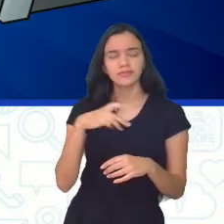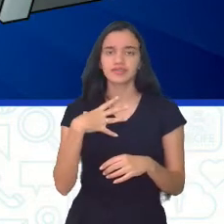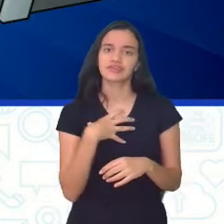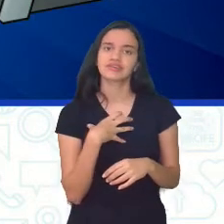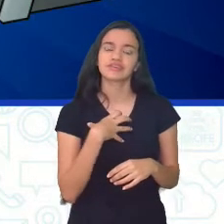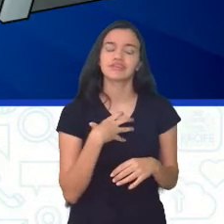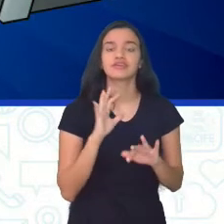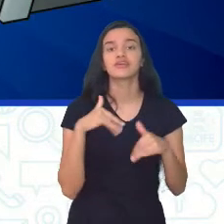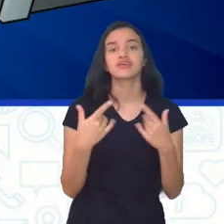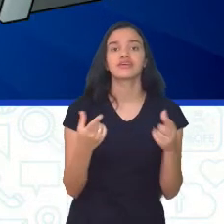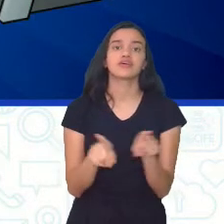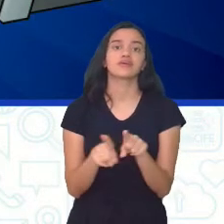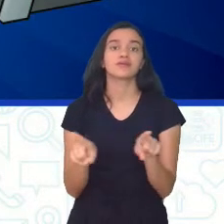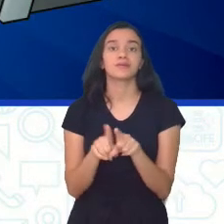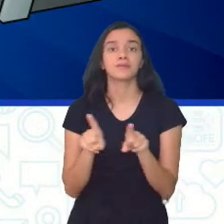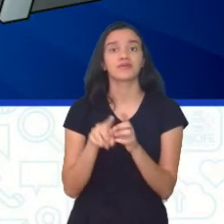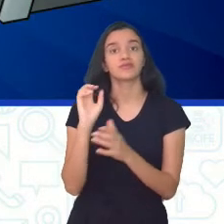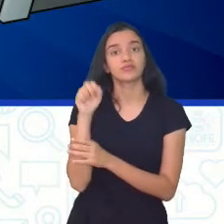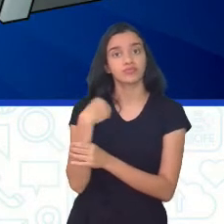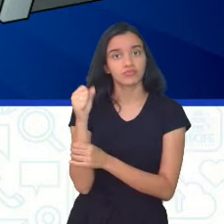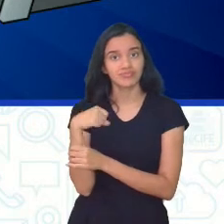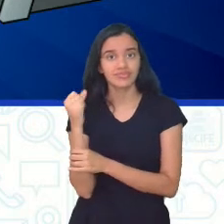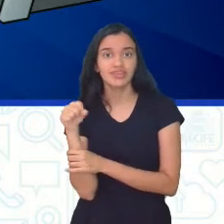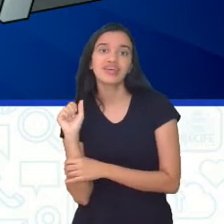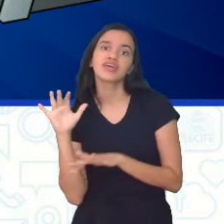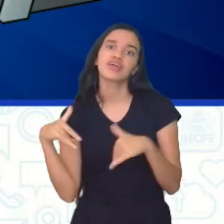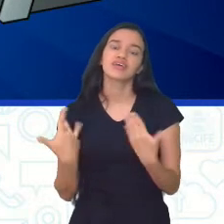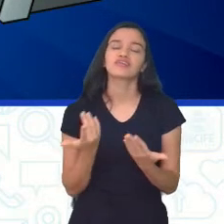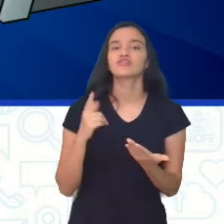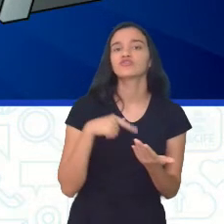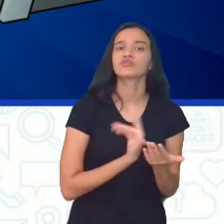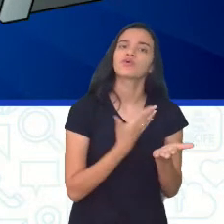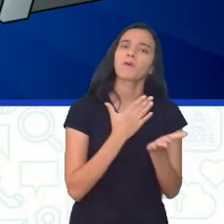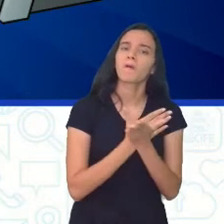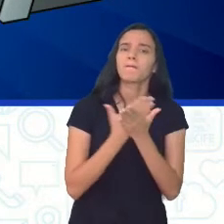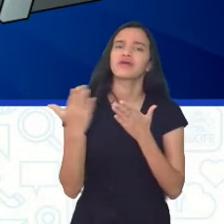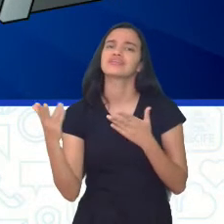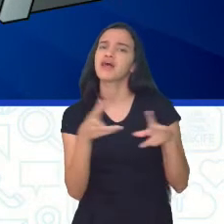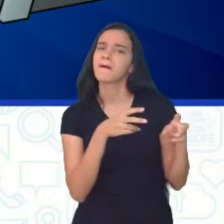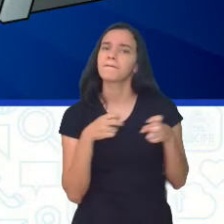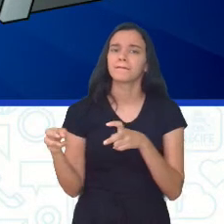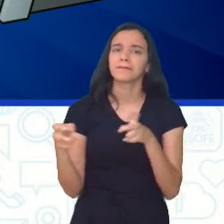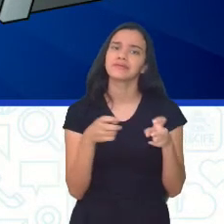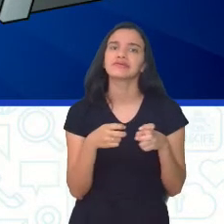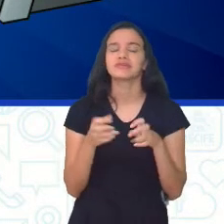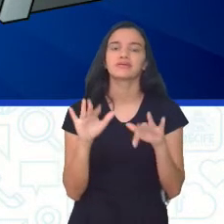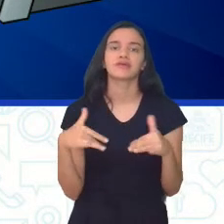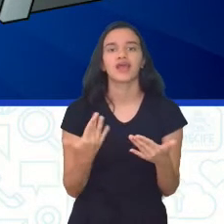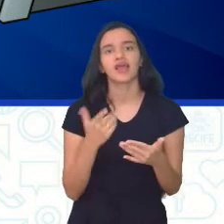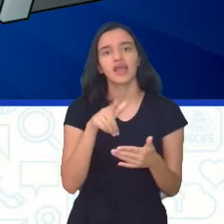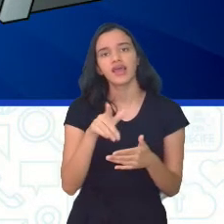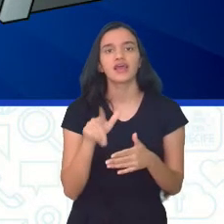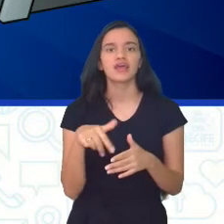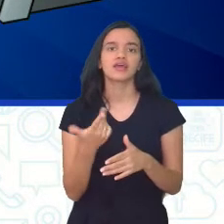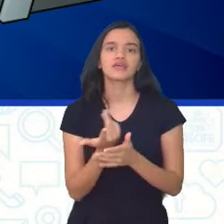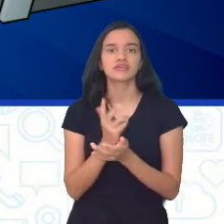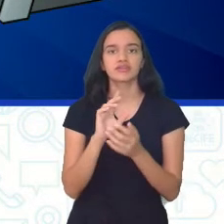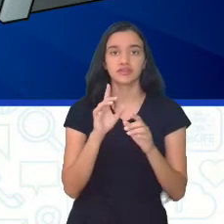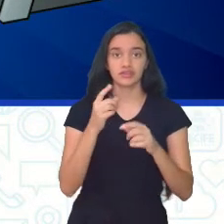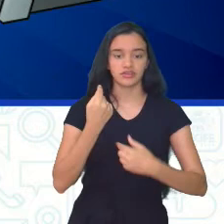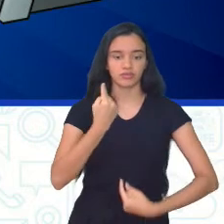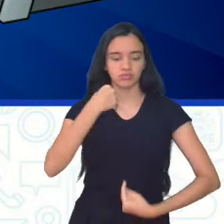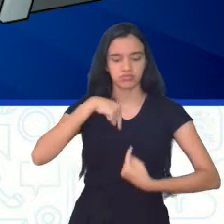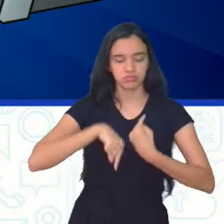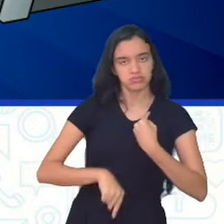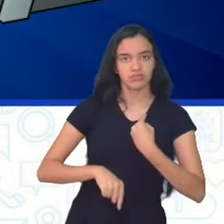sensitivas como fibras motoras. E aí a gente já começa a perceber essa questão, né? Que esses nervos a